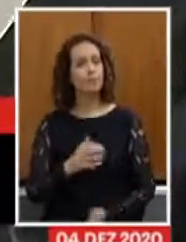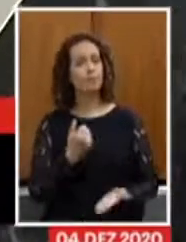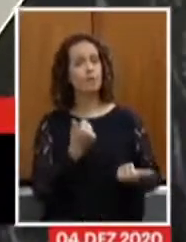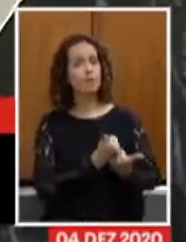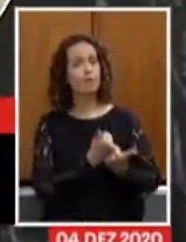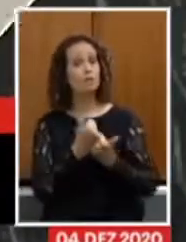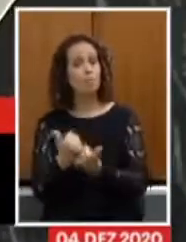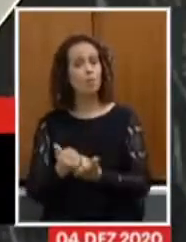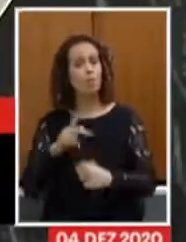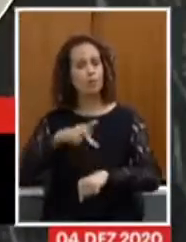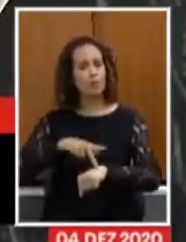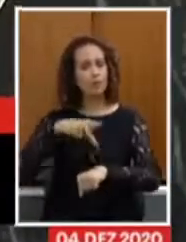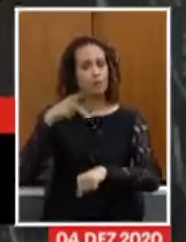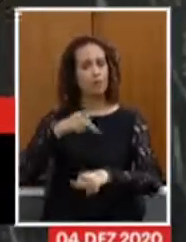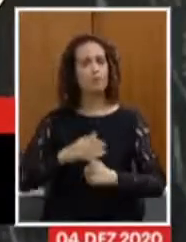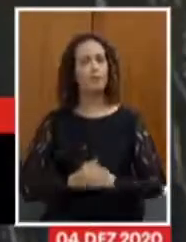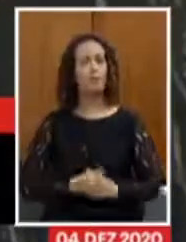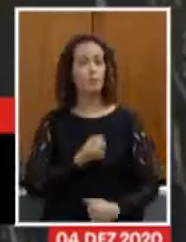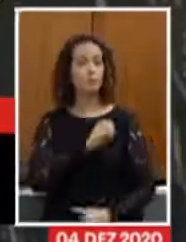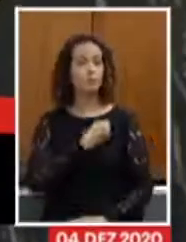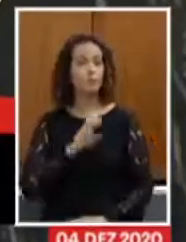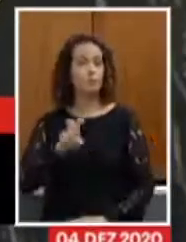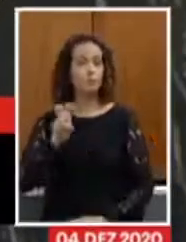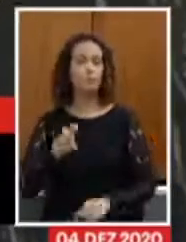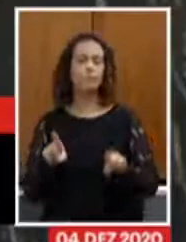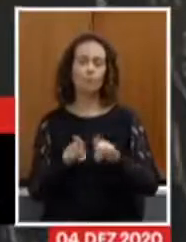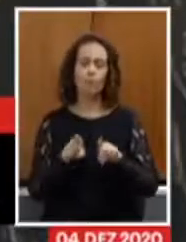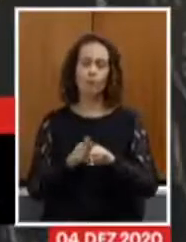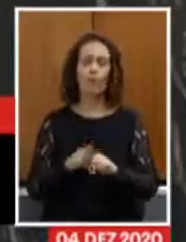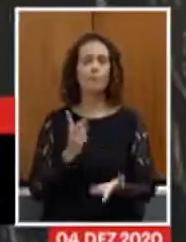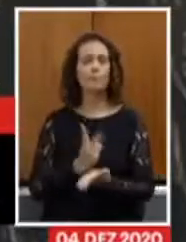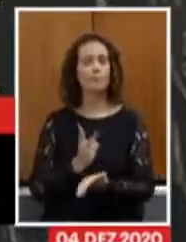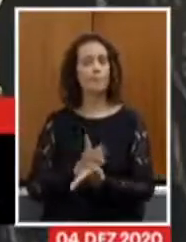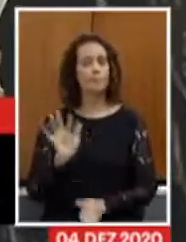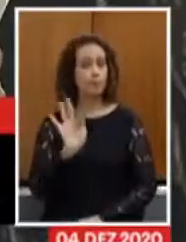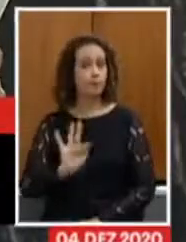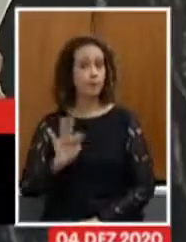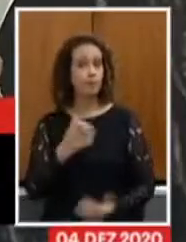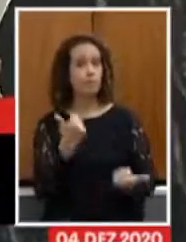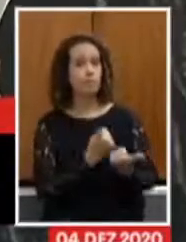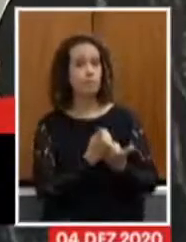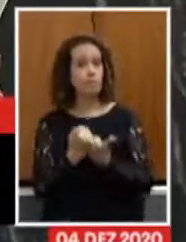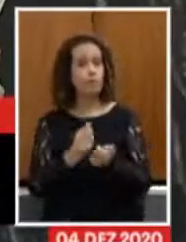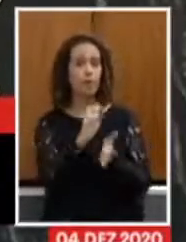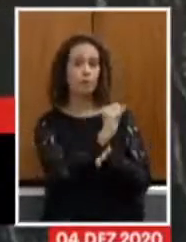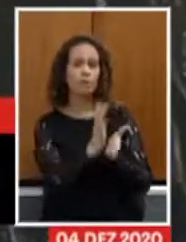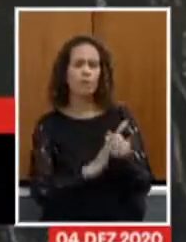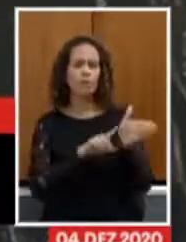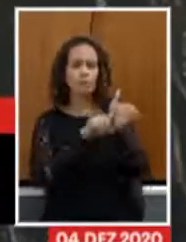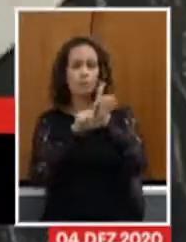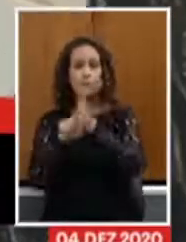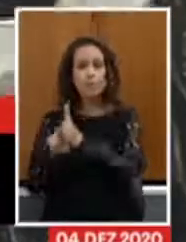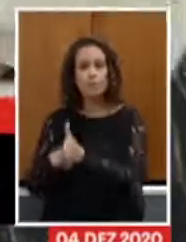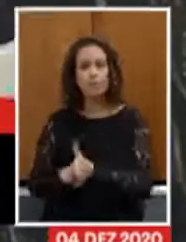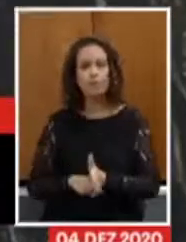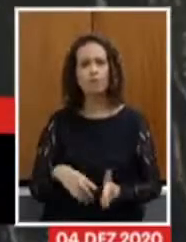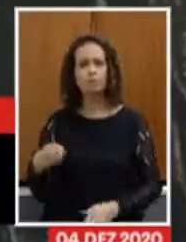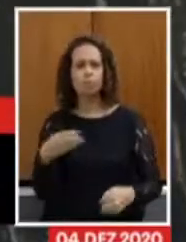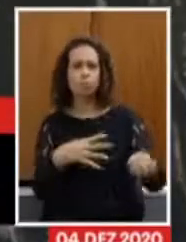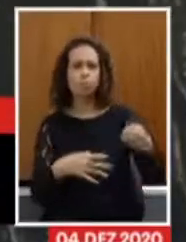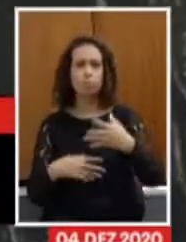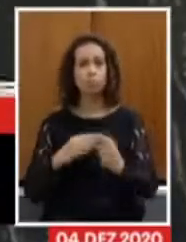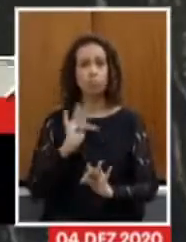pós-graduação. A emenda número 5, também da Unimontes, apoio às atividades de pesquisa, inovação e